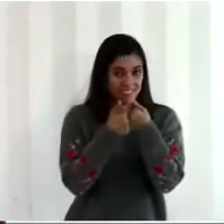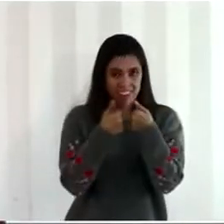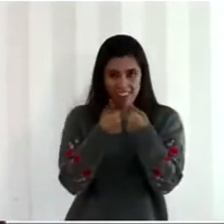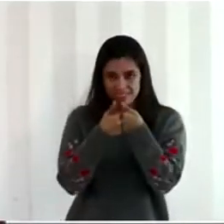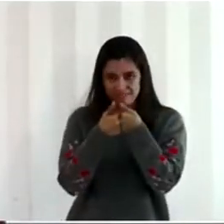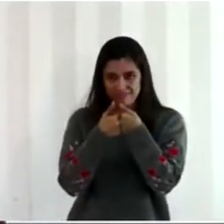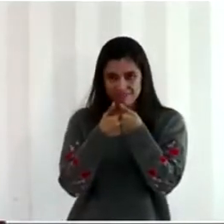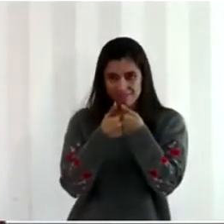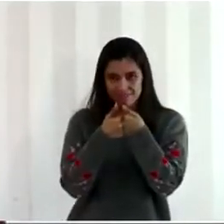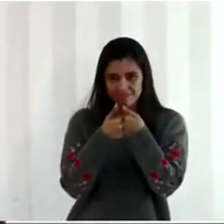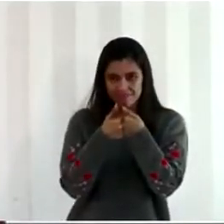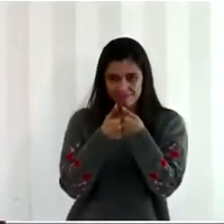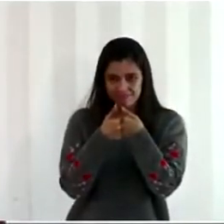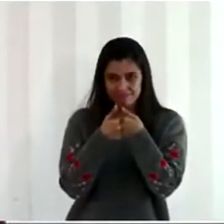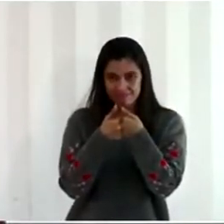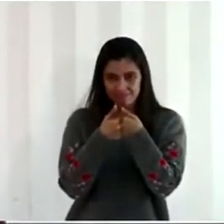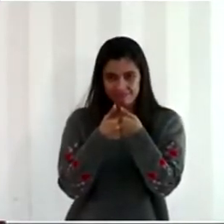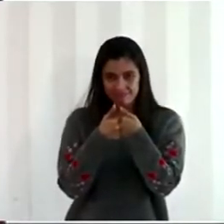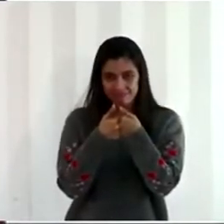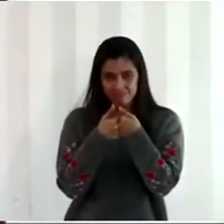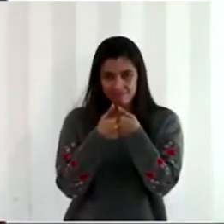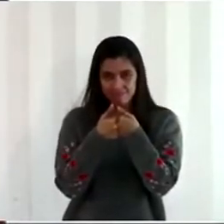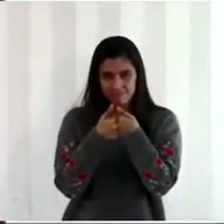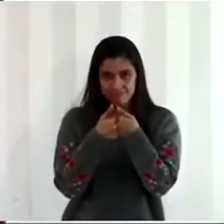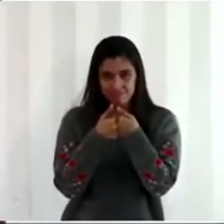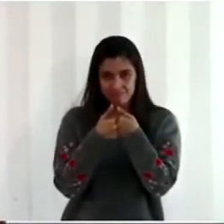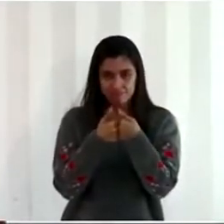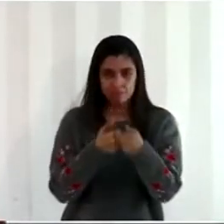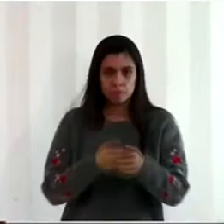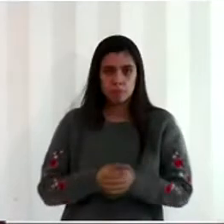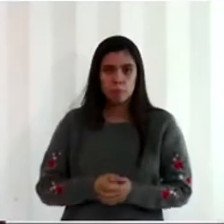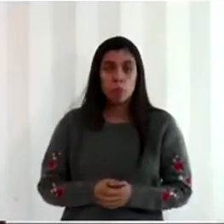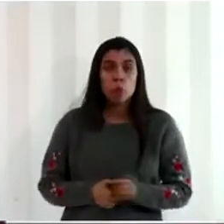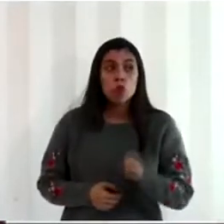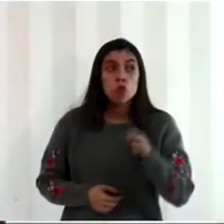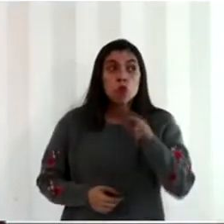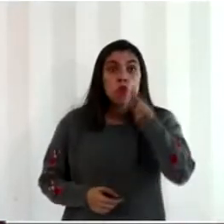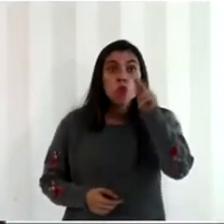Até filme já foi feito sobre isso, né? Os caçadores da Arca Perdida.